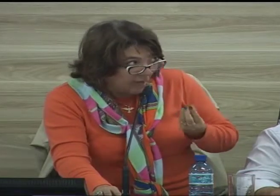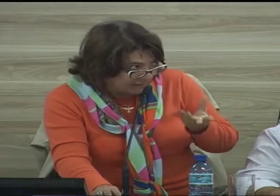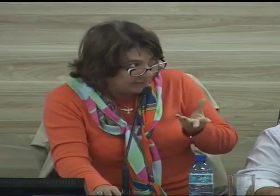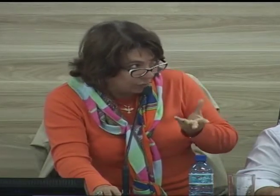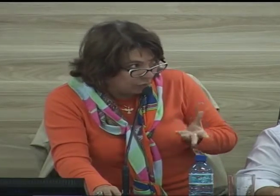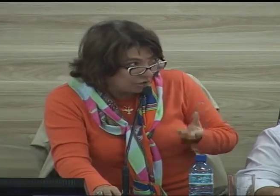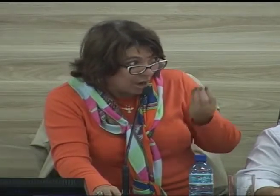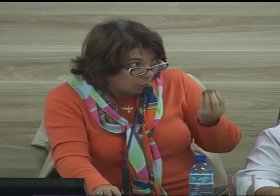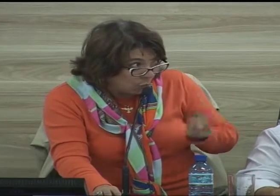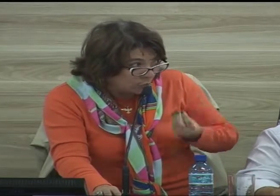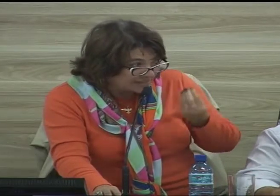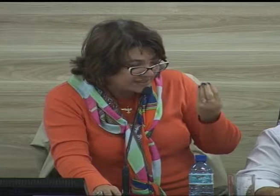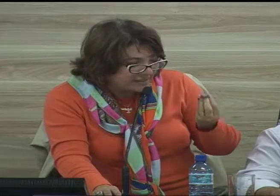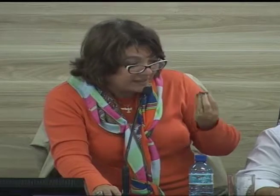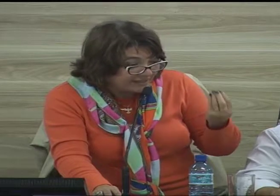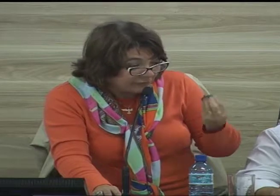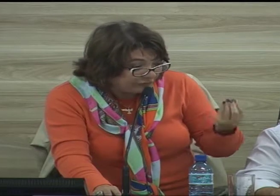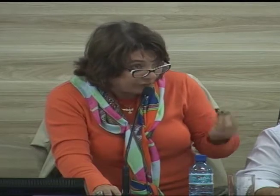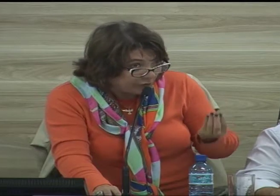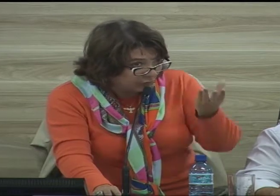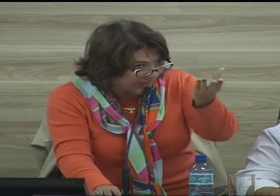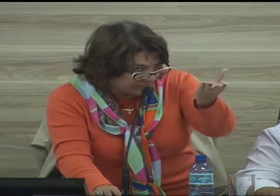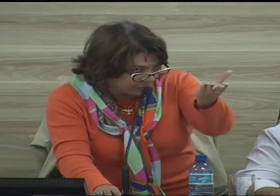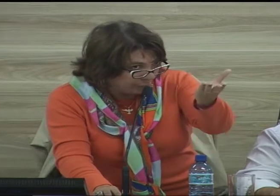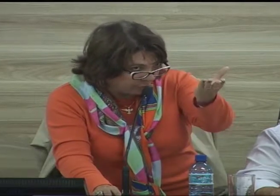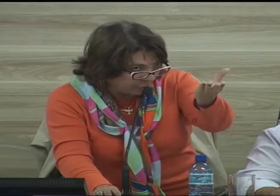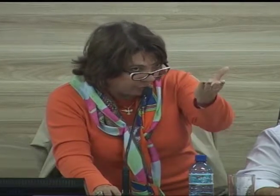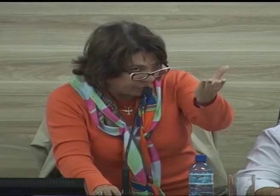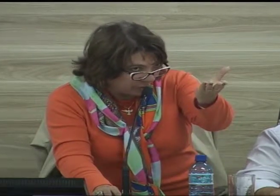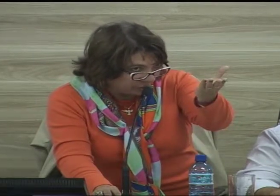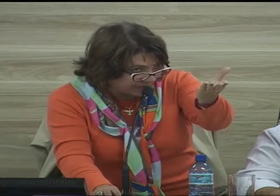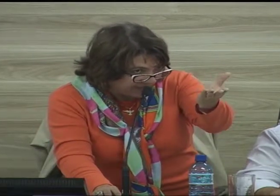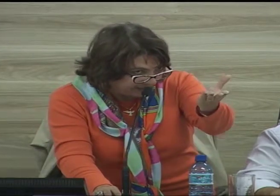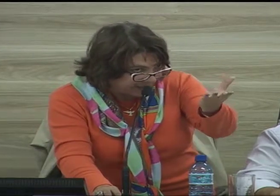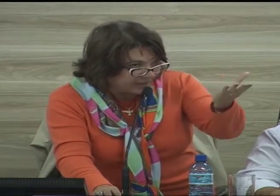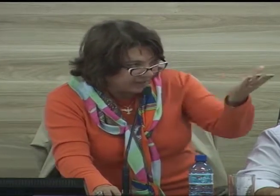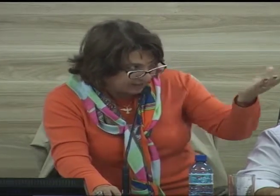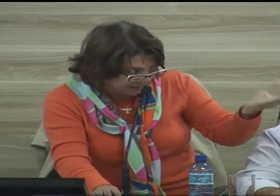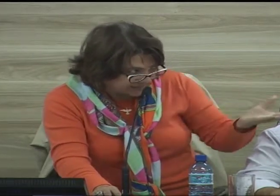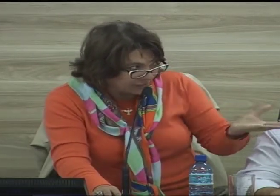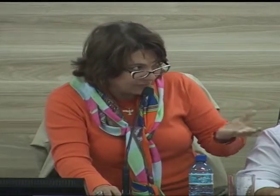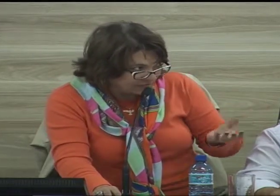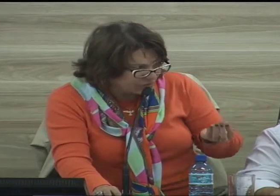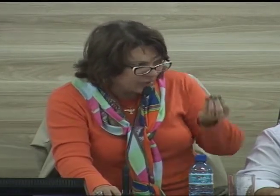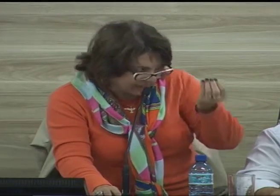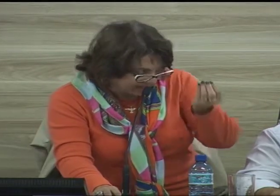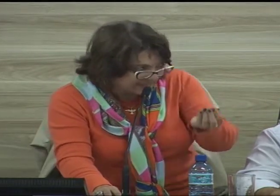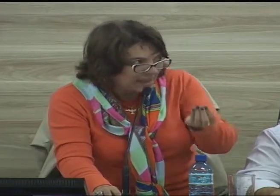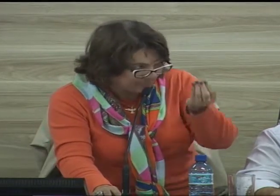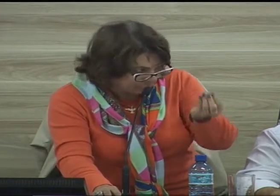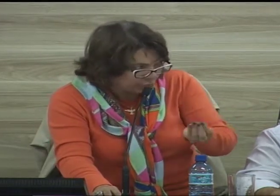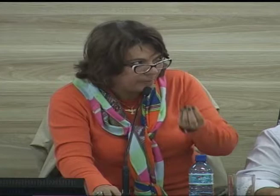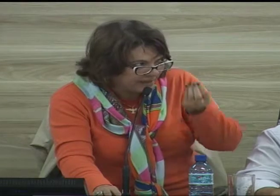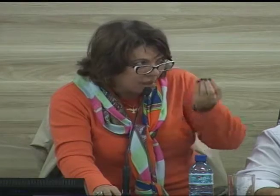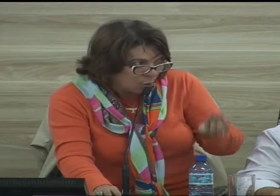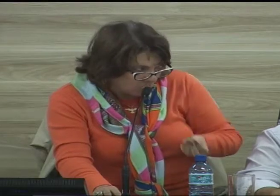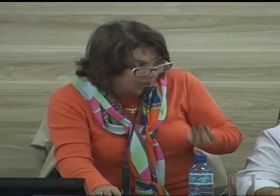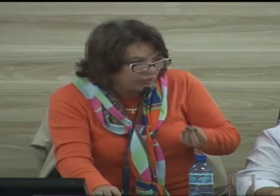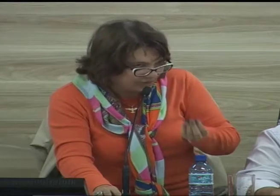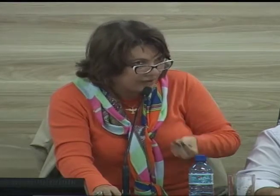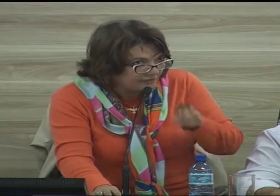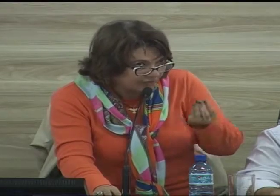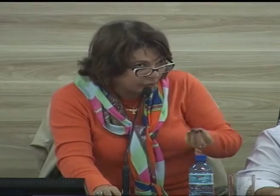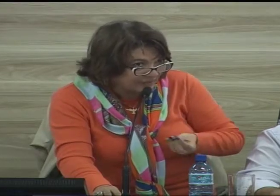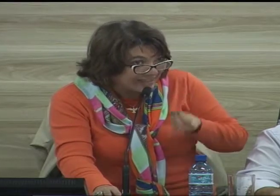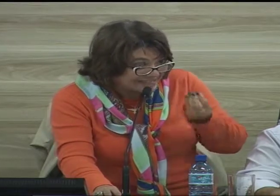entendo ainda hoje algumas dificuldades, o próprio David, que é seu assessor, ele sabe muito bem o